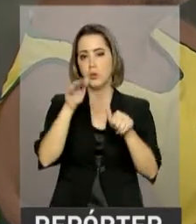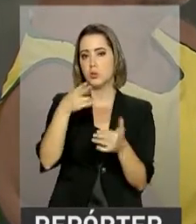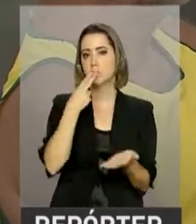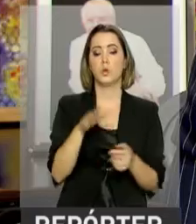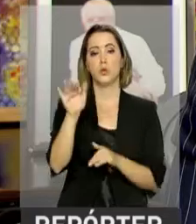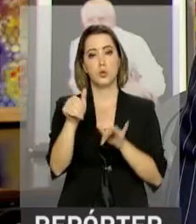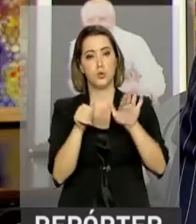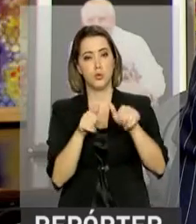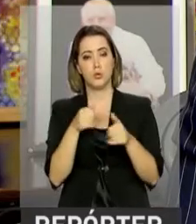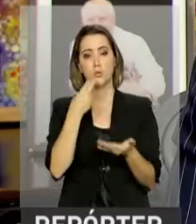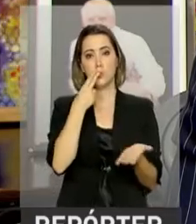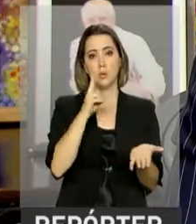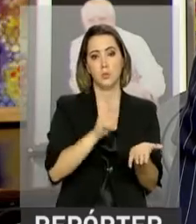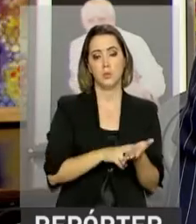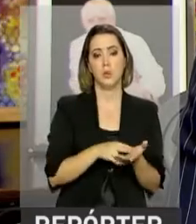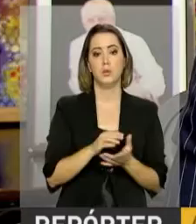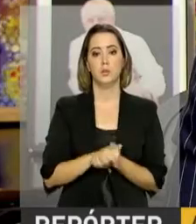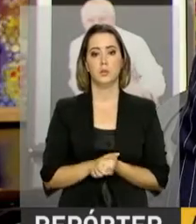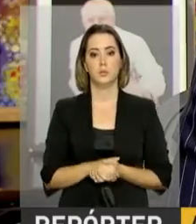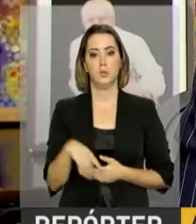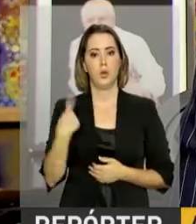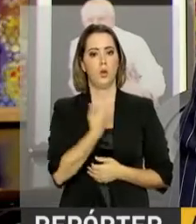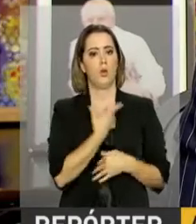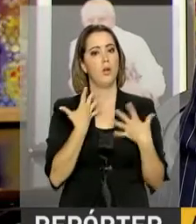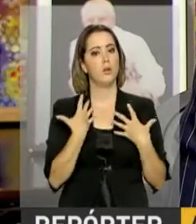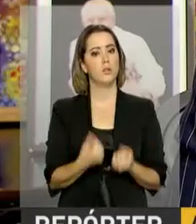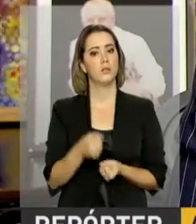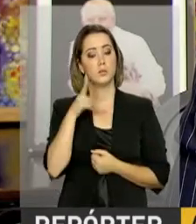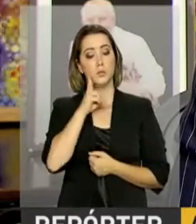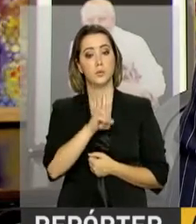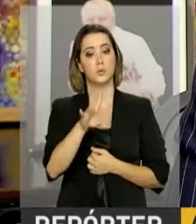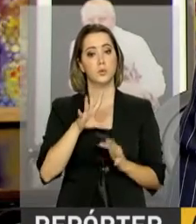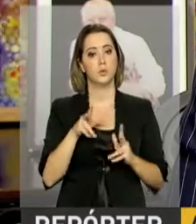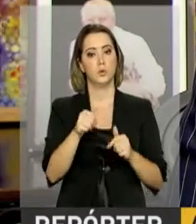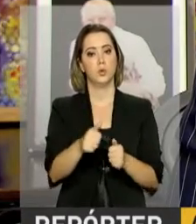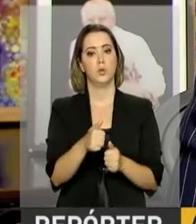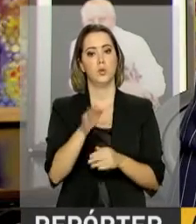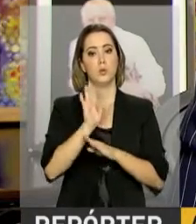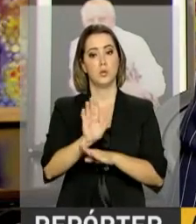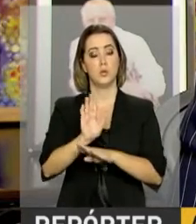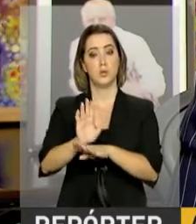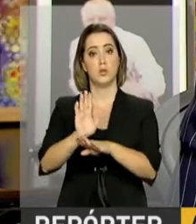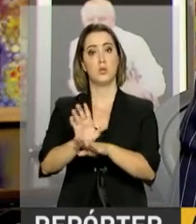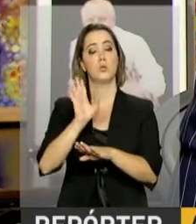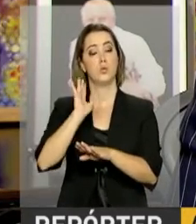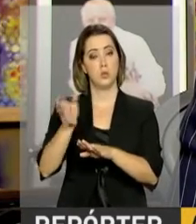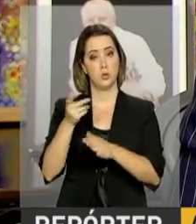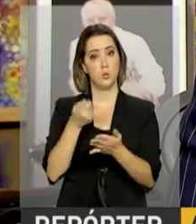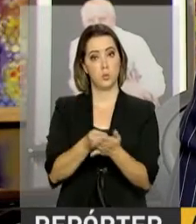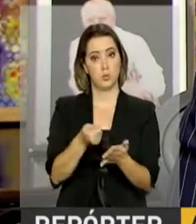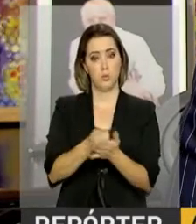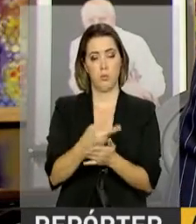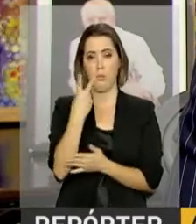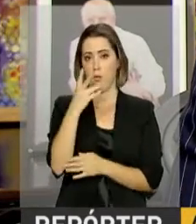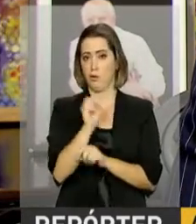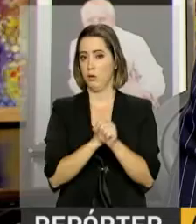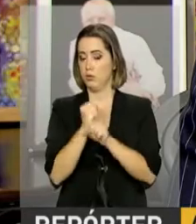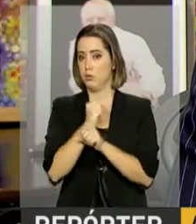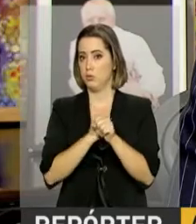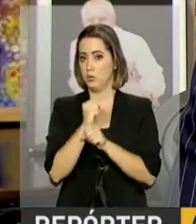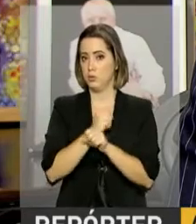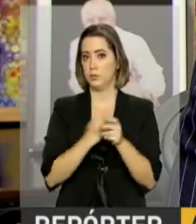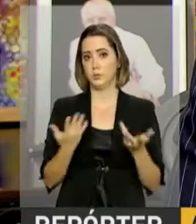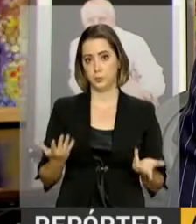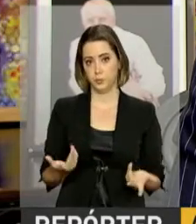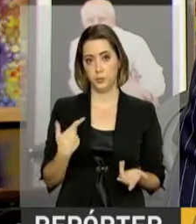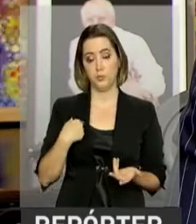de carta nós vamos realizar todos aqueles dos benefícios que foram conseguidos há mais de dois anos e que há mais de dois anos